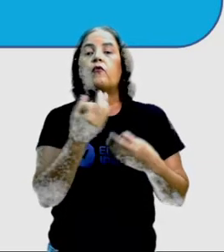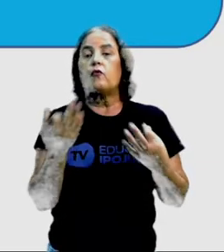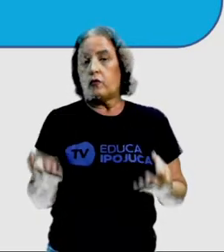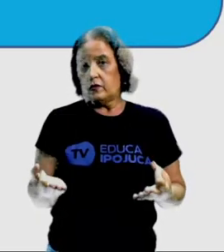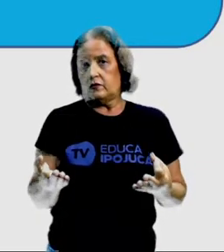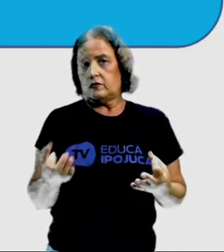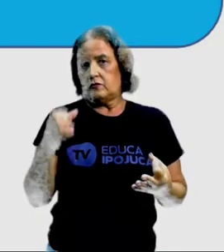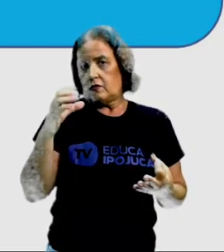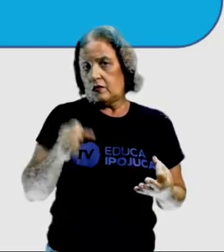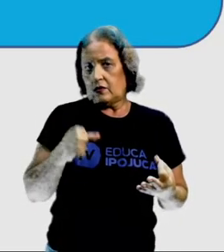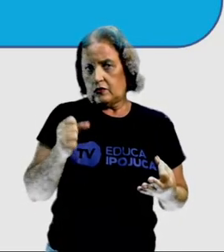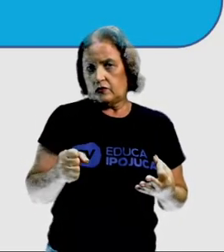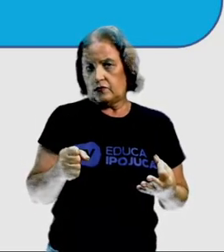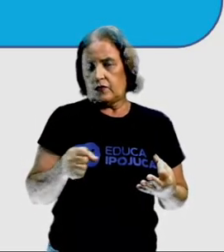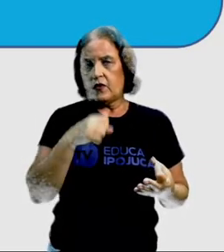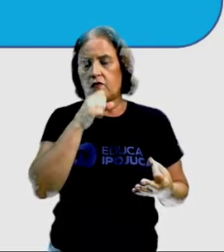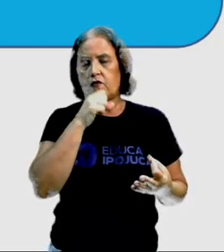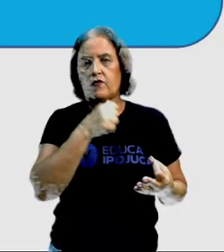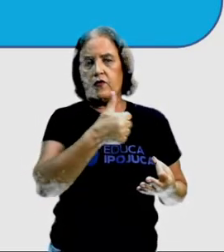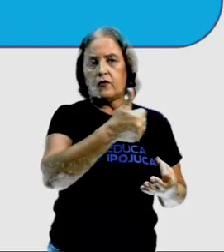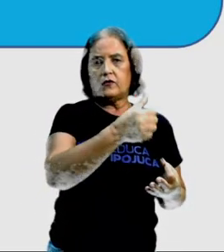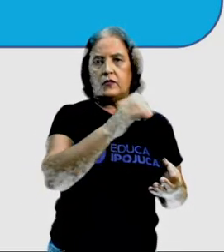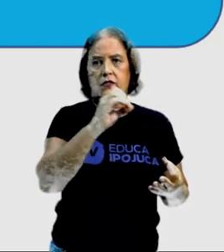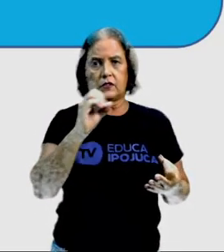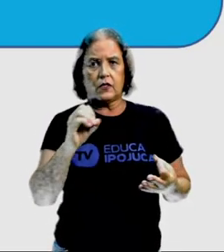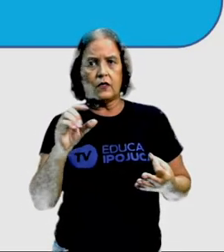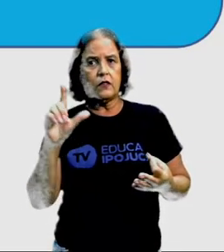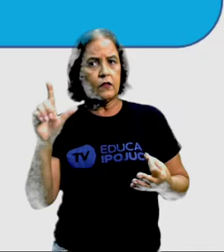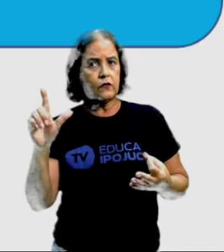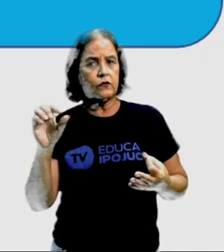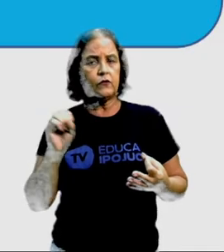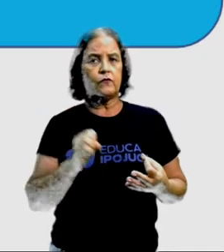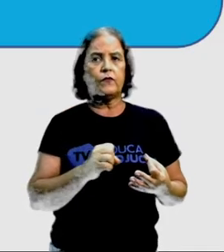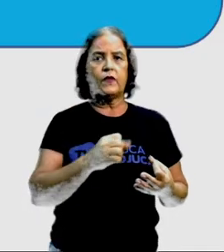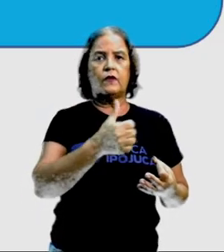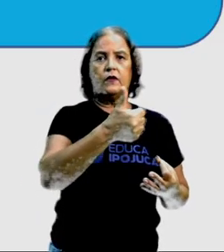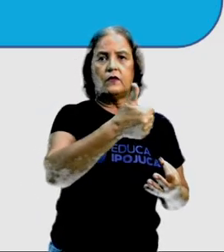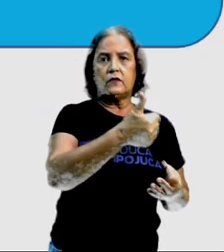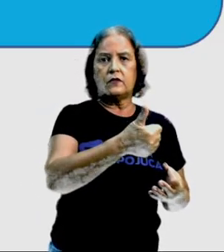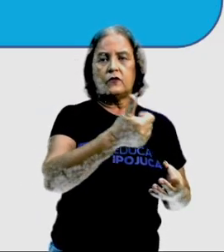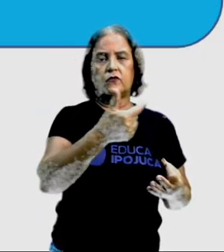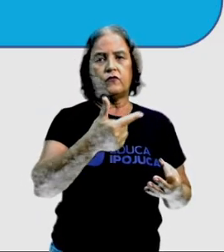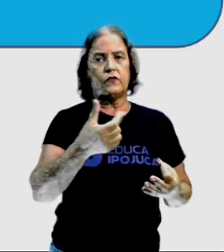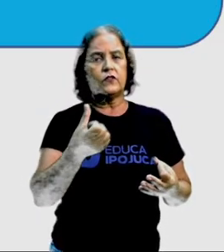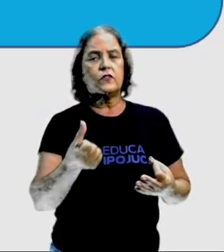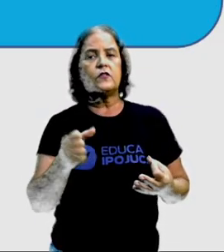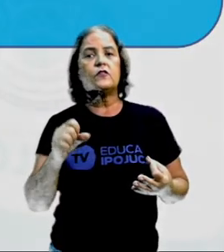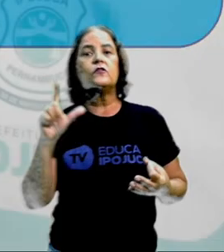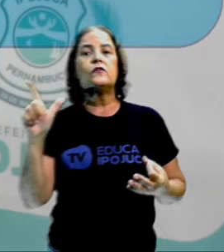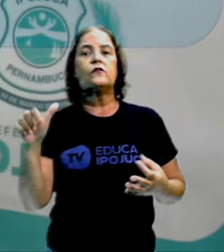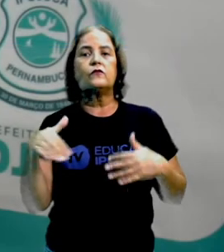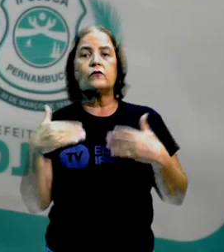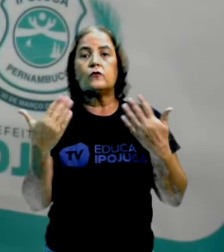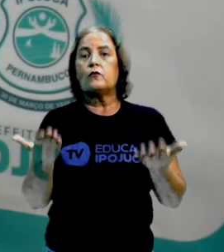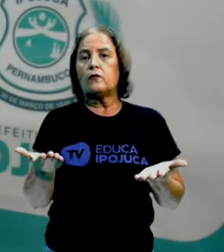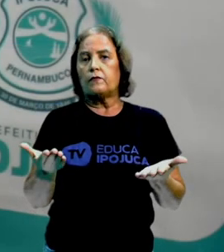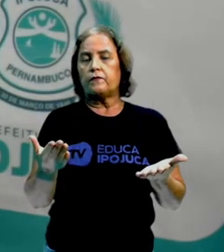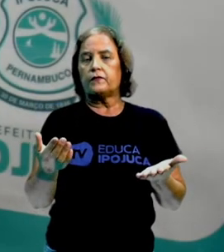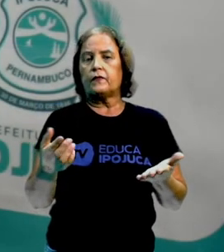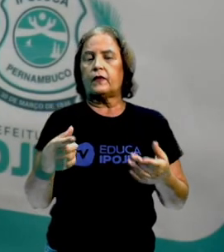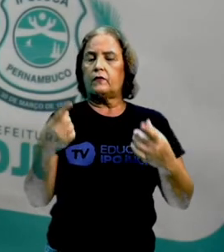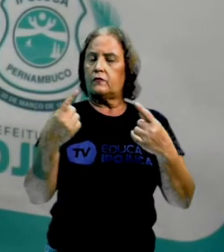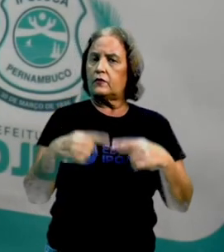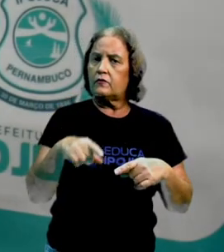tirou 100 litros, 172 litros ou 126 litros? E aí esse desafio fica